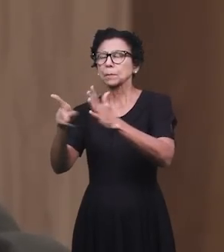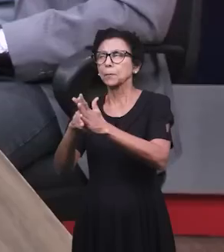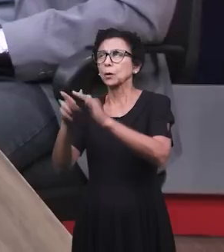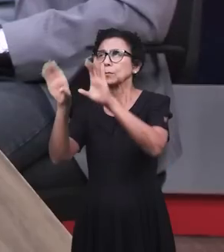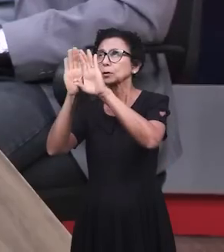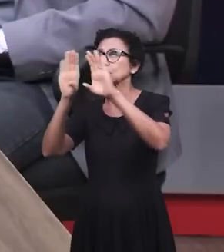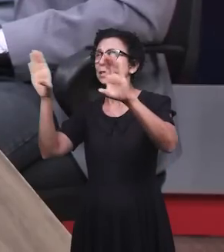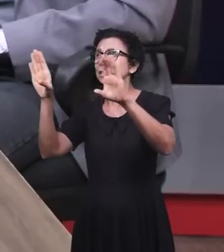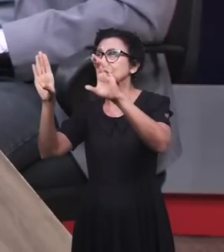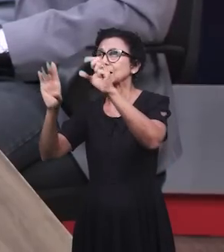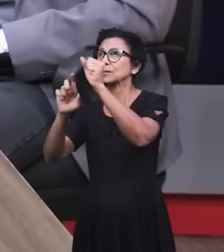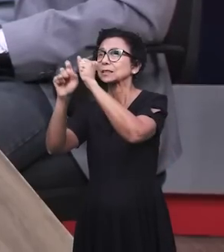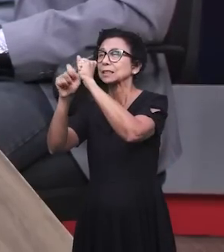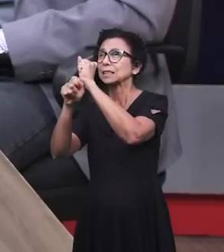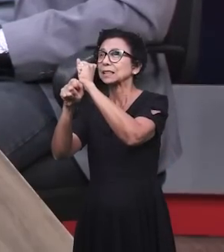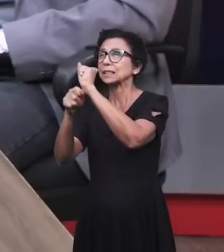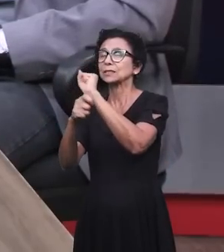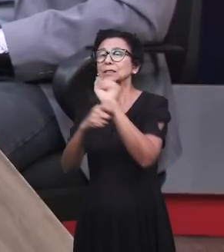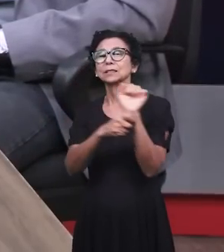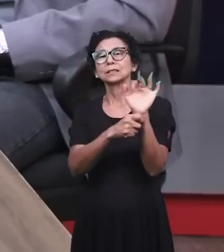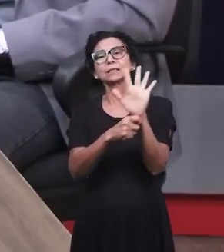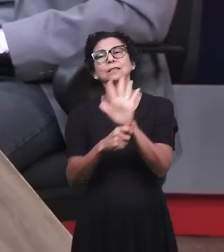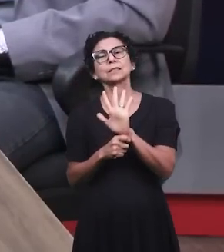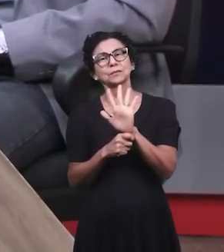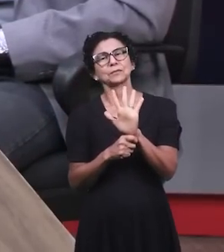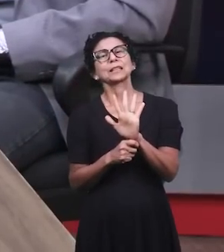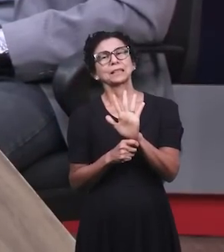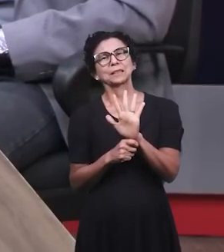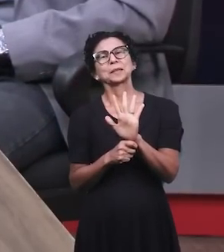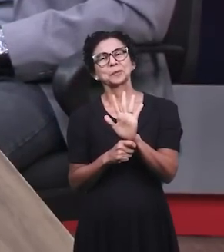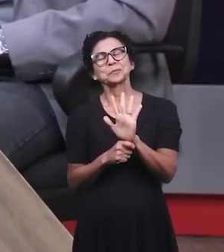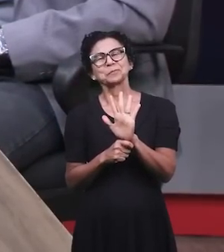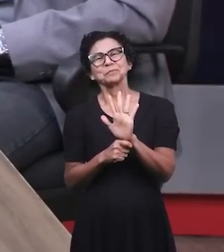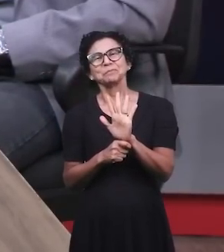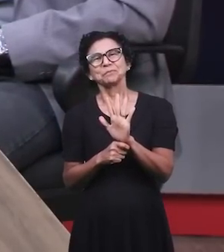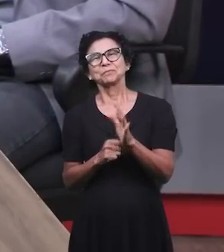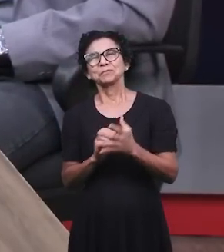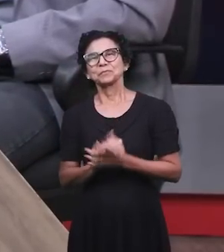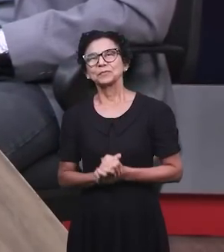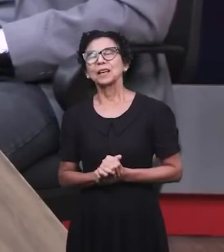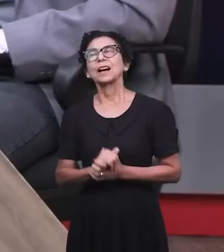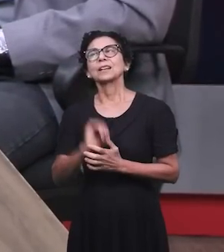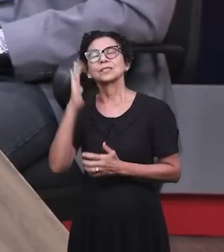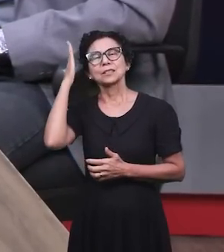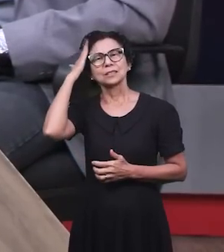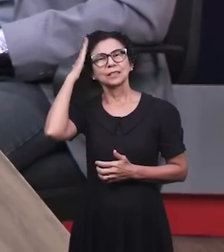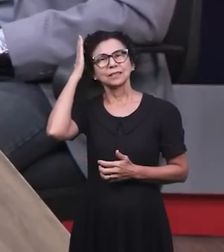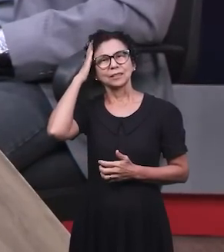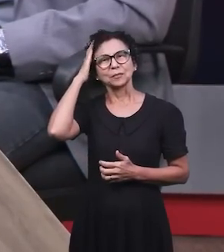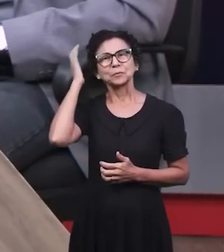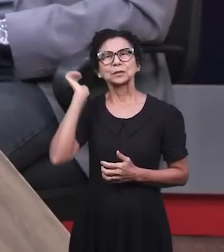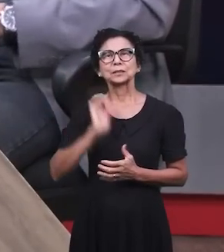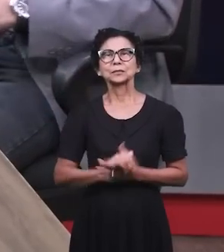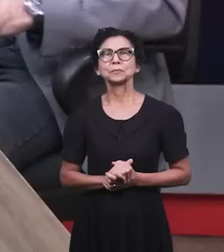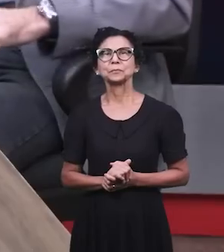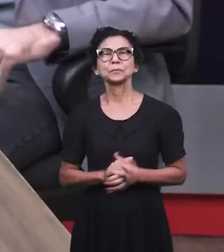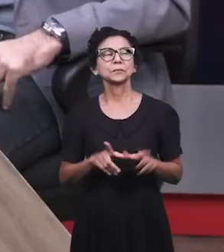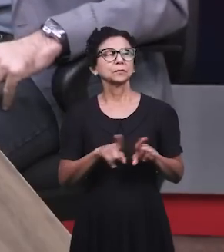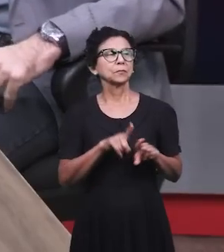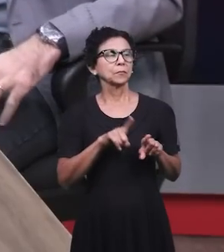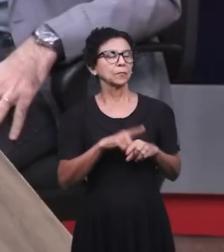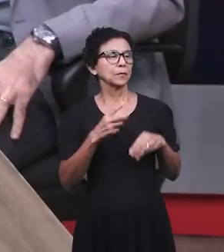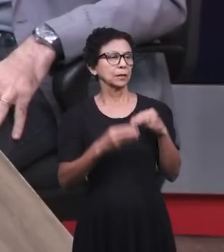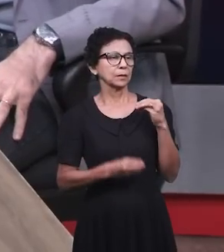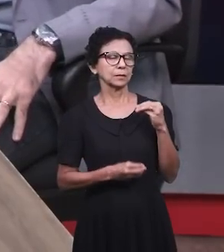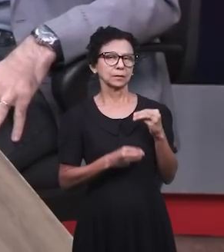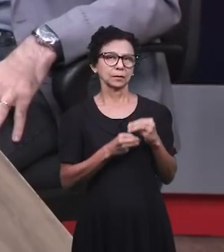acesso ao segredo. E aí isso se revela para nós e nós vamos entender uma palavra que é totalmente revelada. E até complementando isso que o